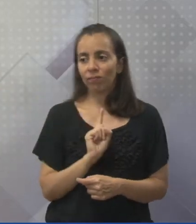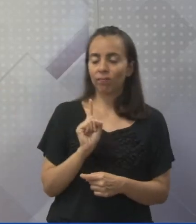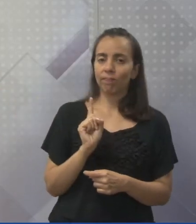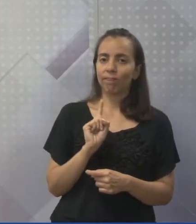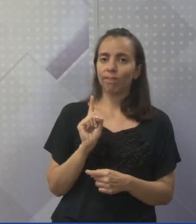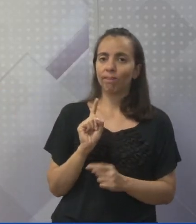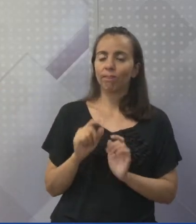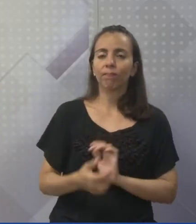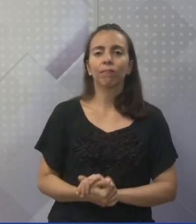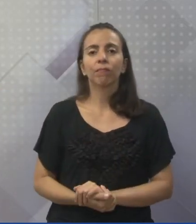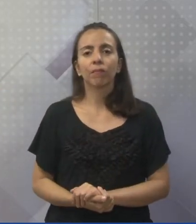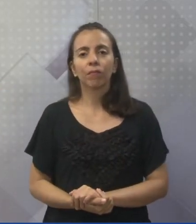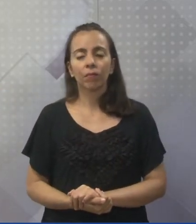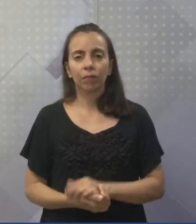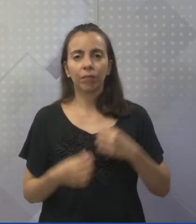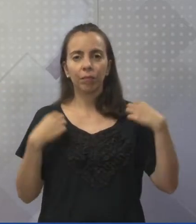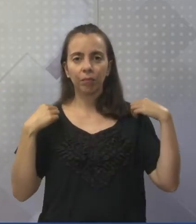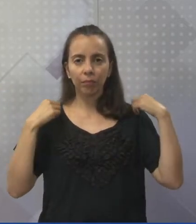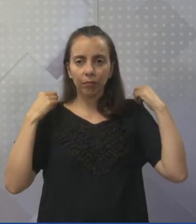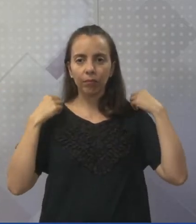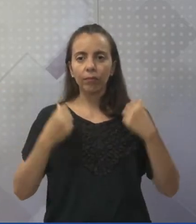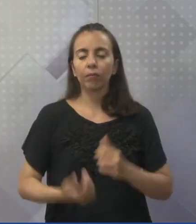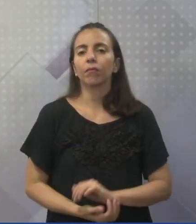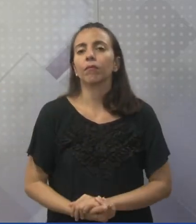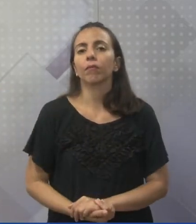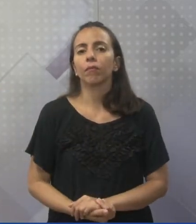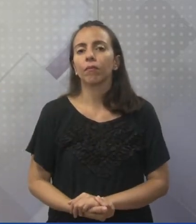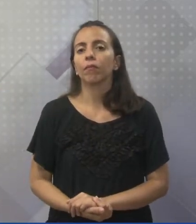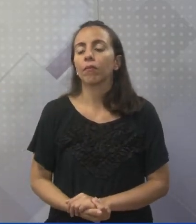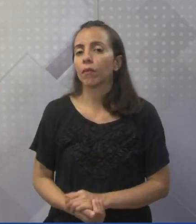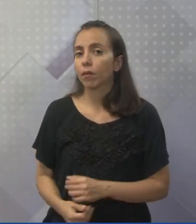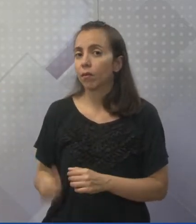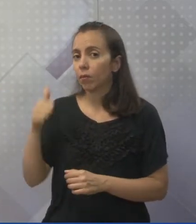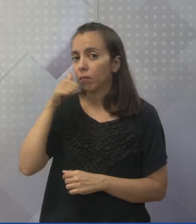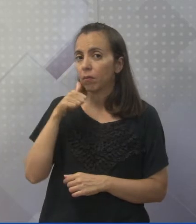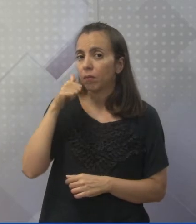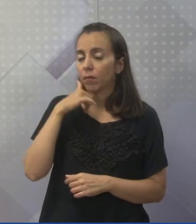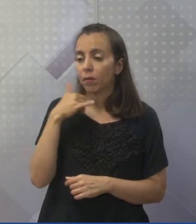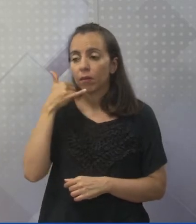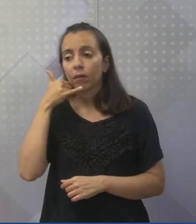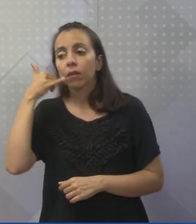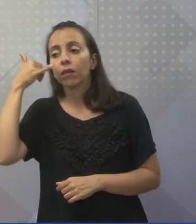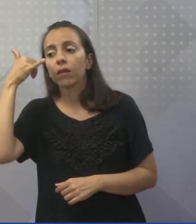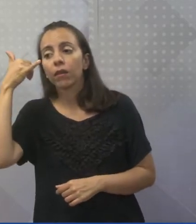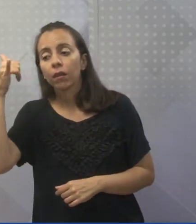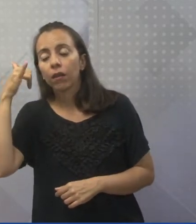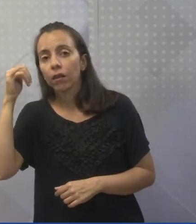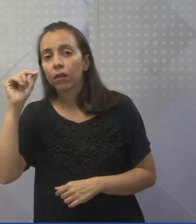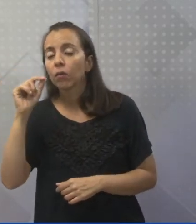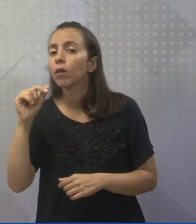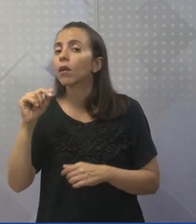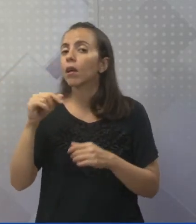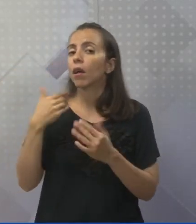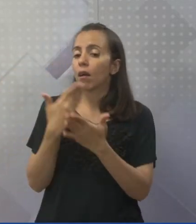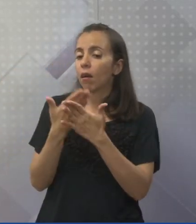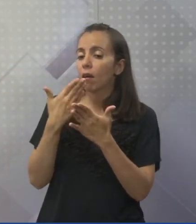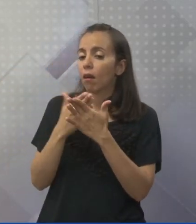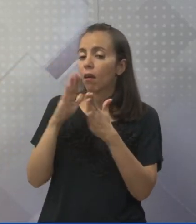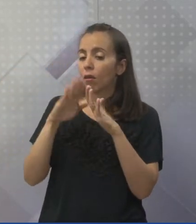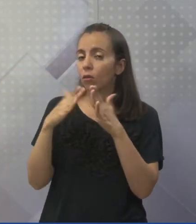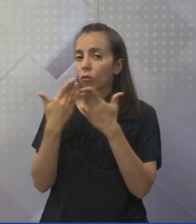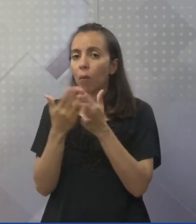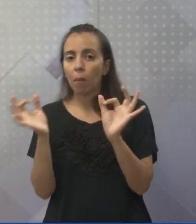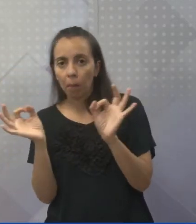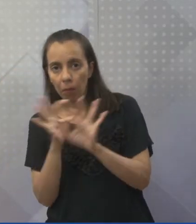would call John after school time. Ela ligaria para John depois da escola.